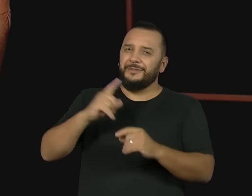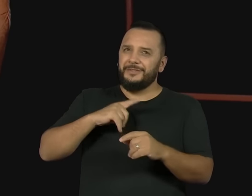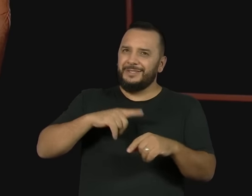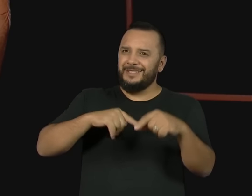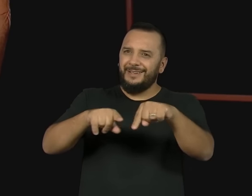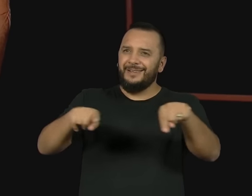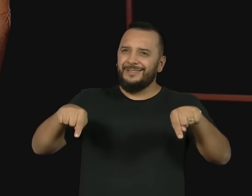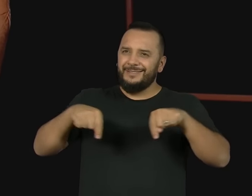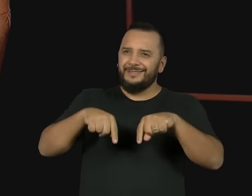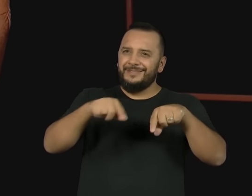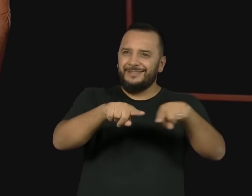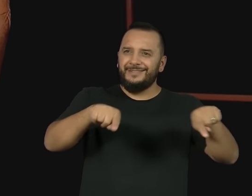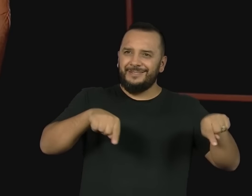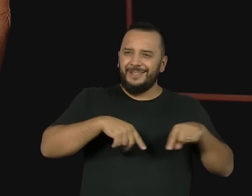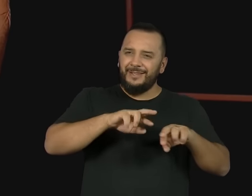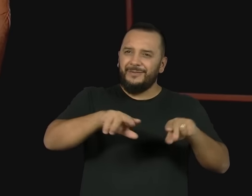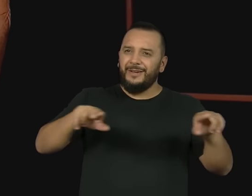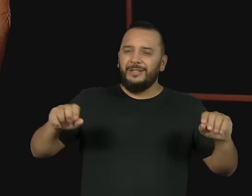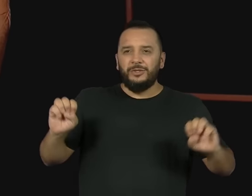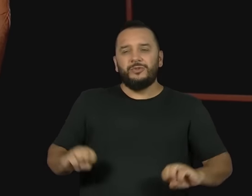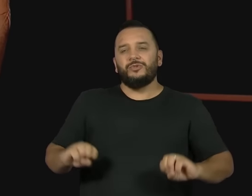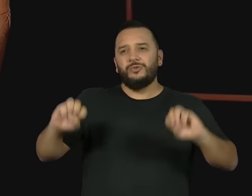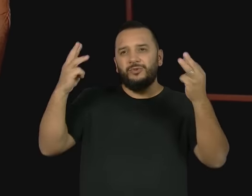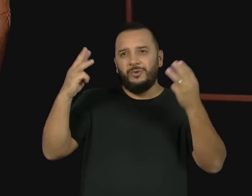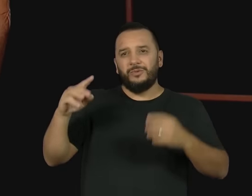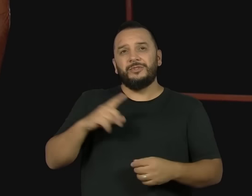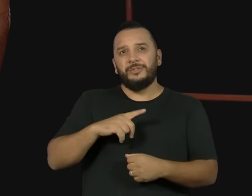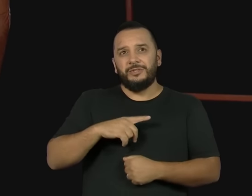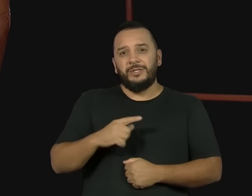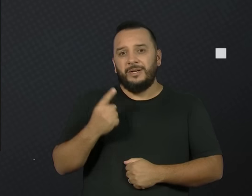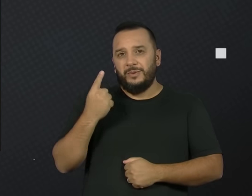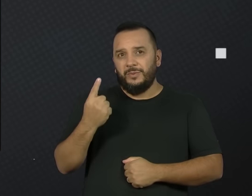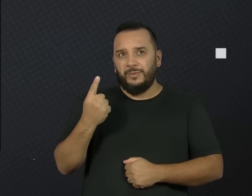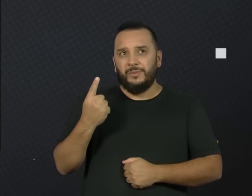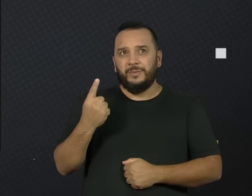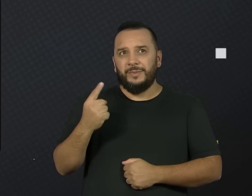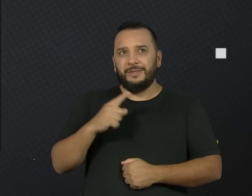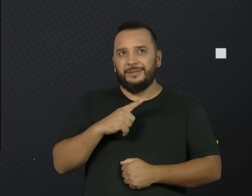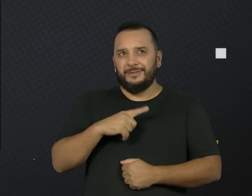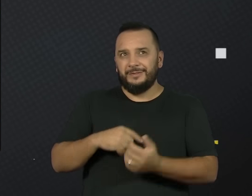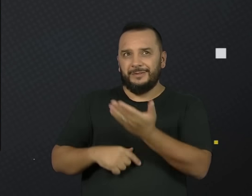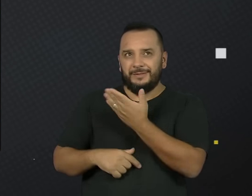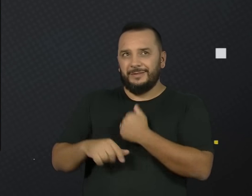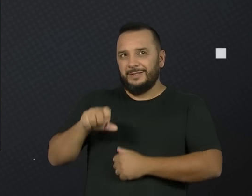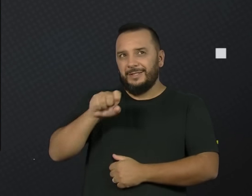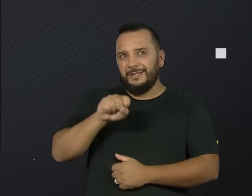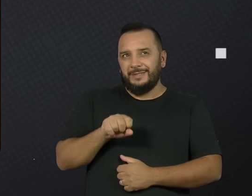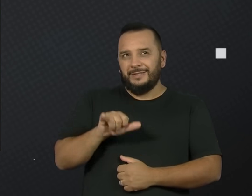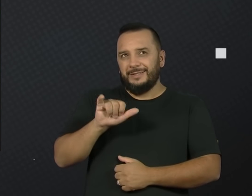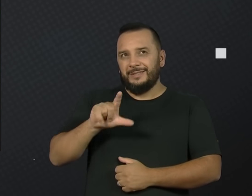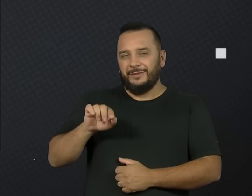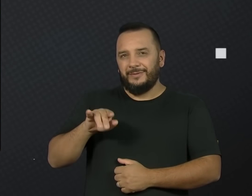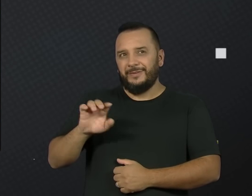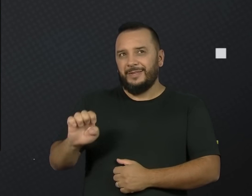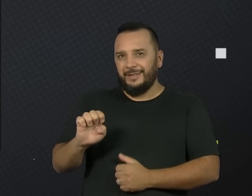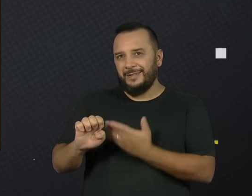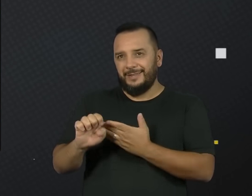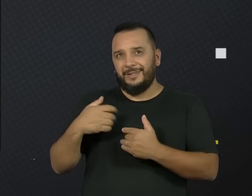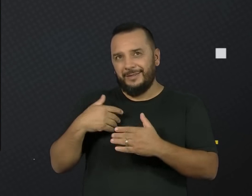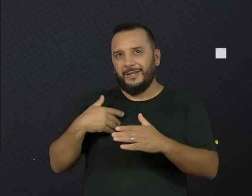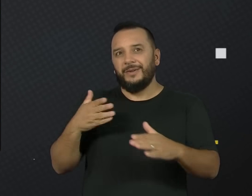salas de espetáculo. Uma delas tinha a Sylvie Vartan, que cantava. Então, a gente entrou no